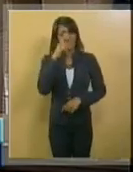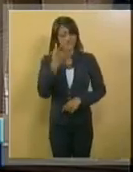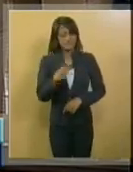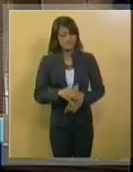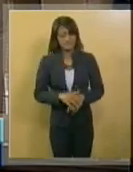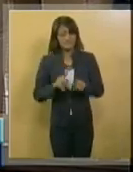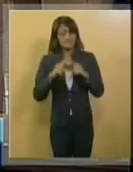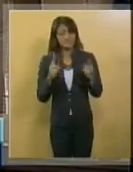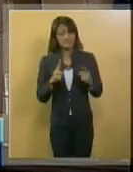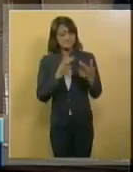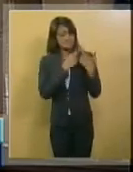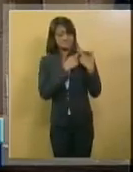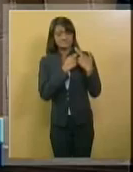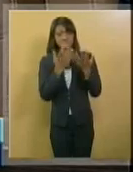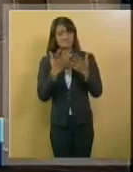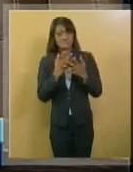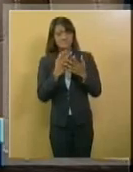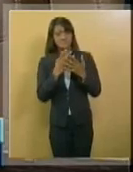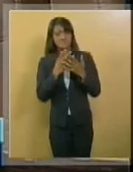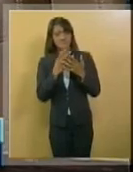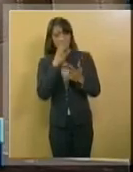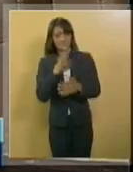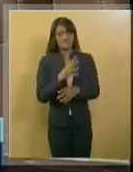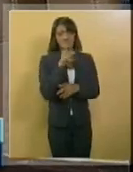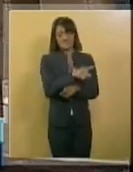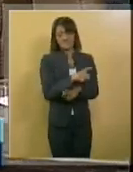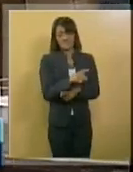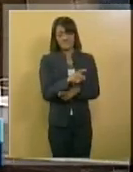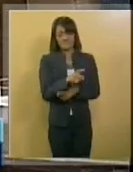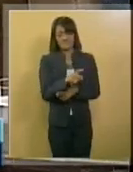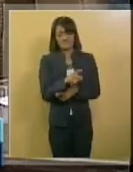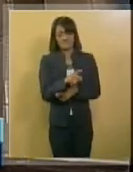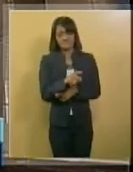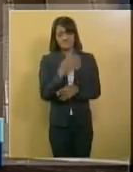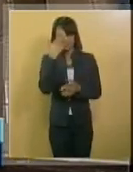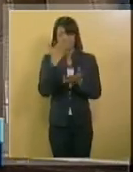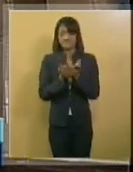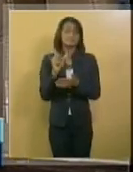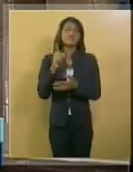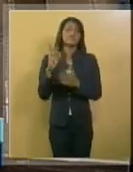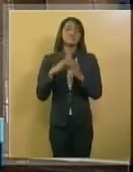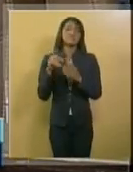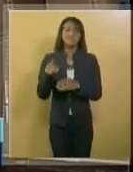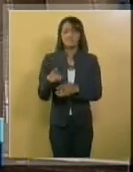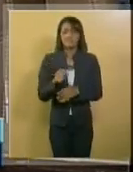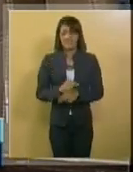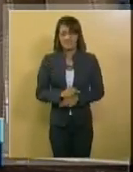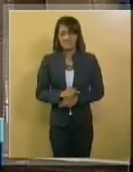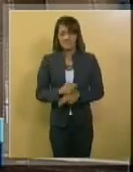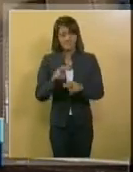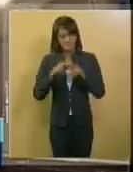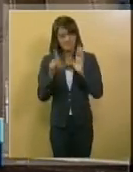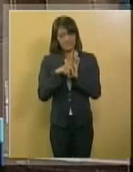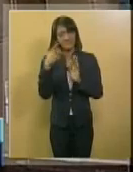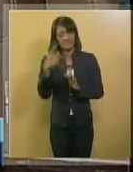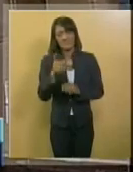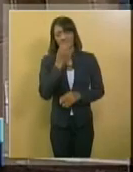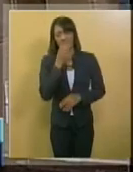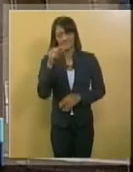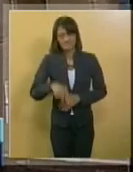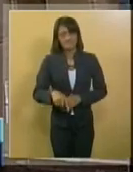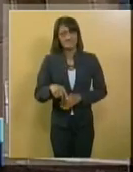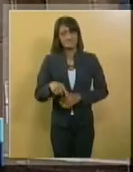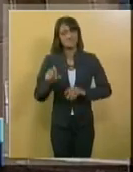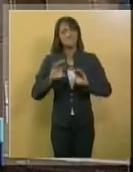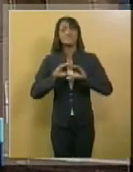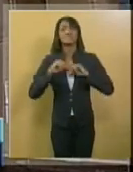dona do pet shop quis imputar a culpa para ela, mandou entregar no momento que acreditava que ela não estava em casa. Então, muito pertinente a sua lei, eu espero que essa casa aprove